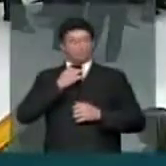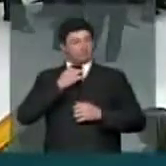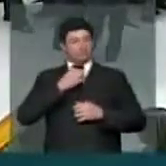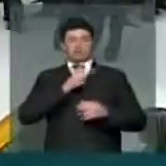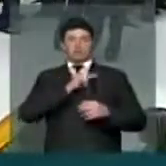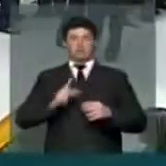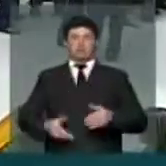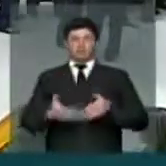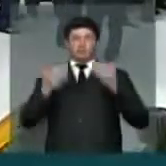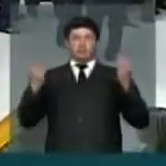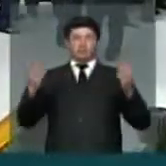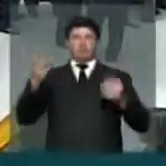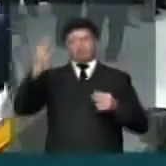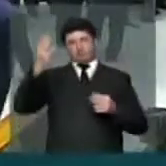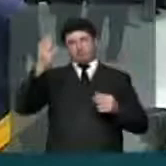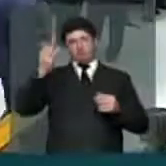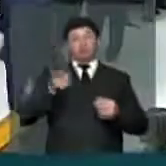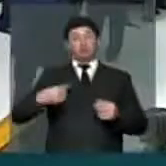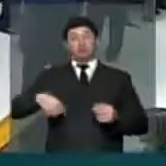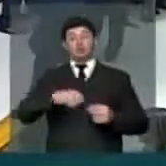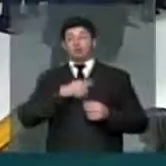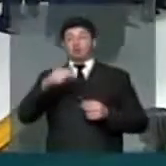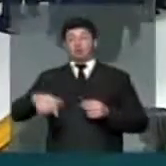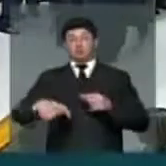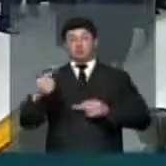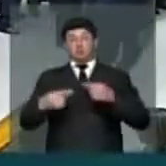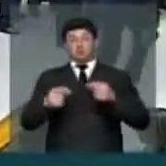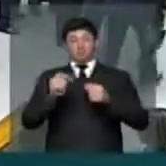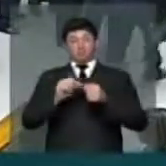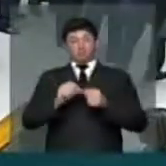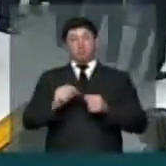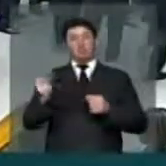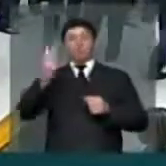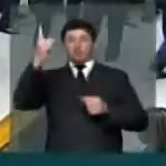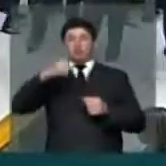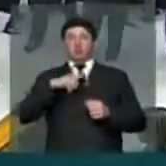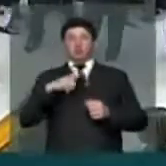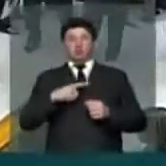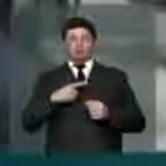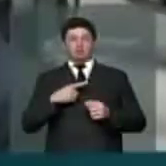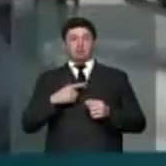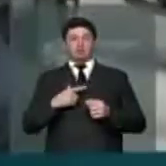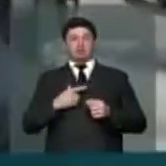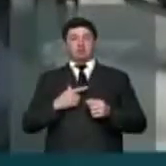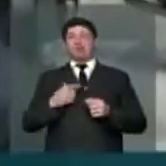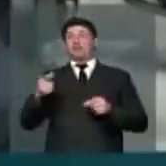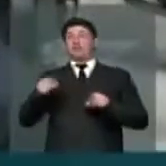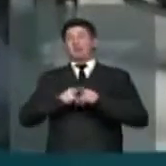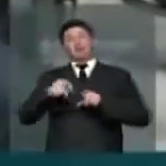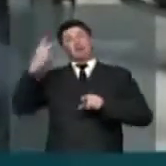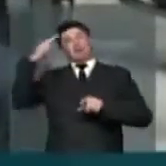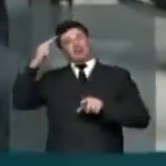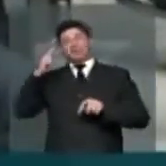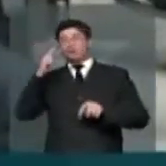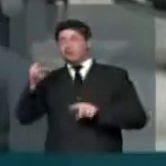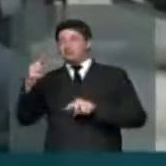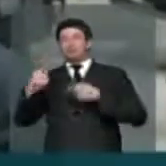Domingos, por favor, nós fizemos um debate aqui que foi rico, até um passeio pela história